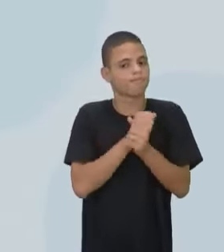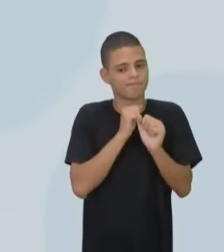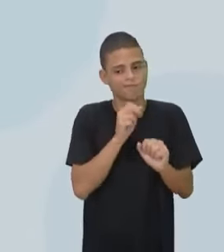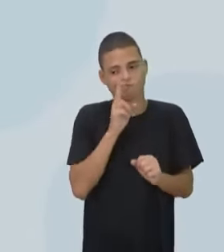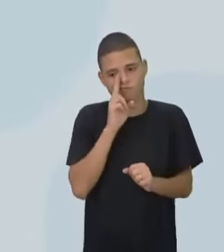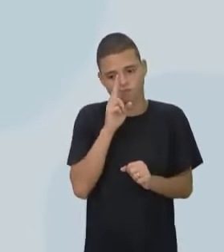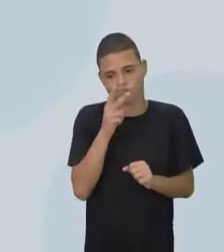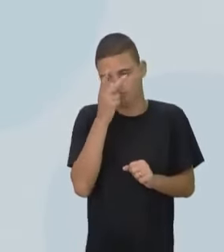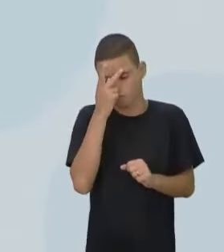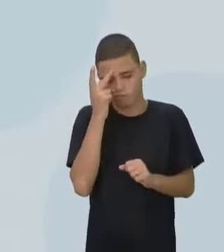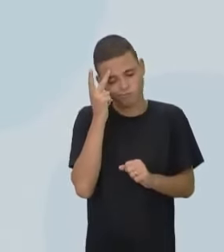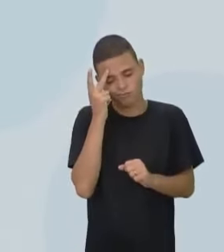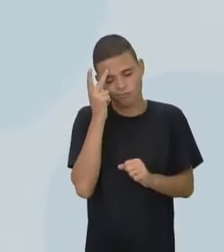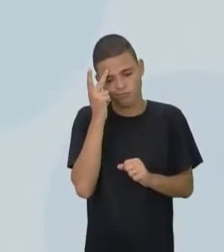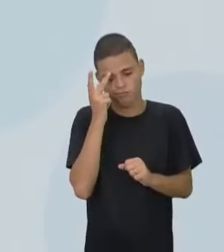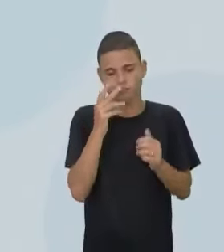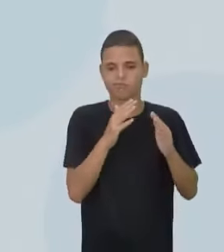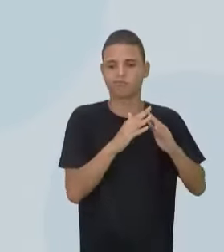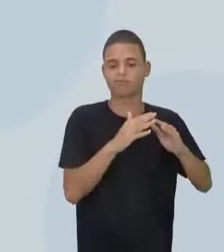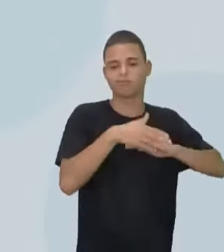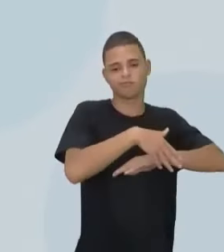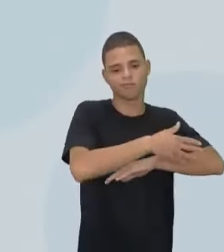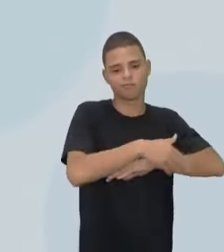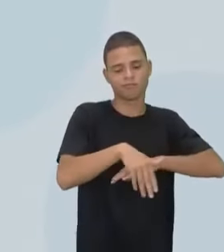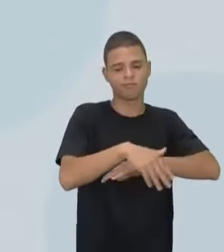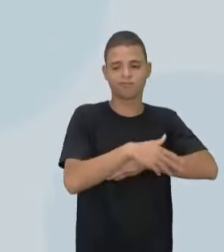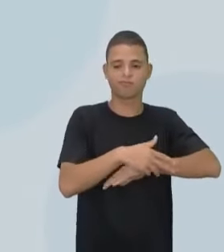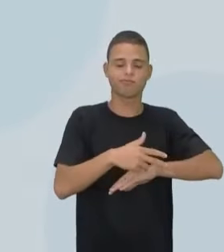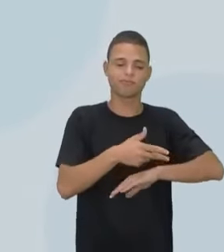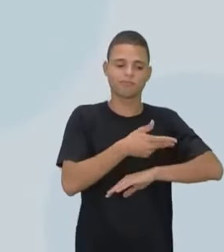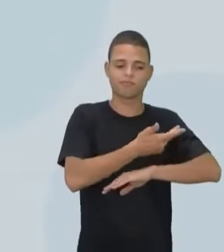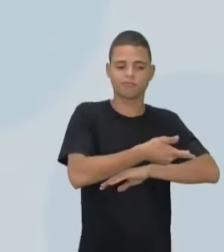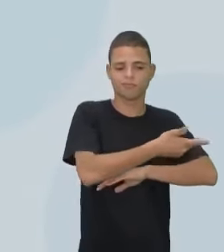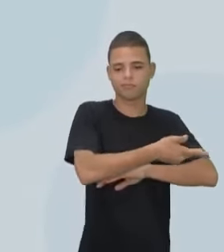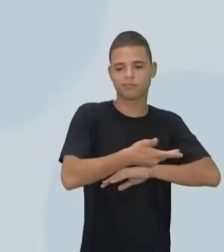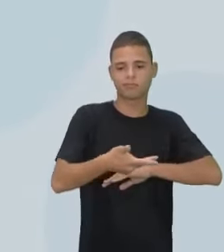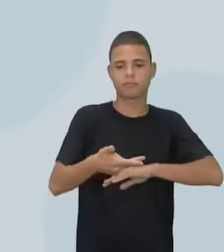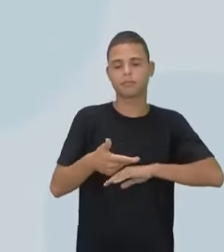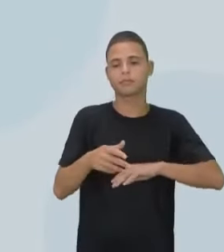grave para moradores de rua, também para